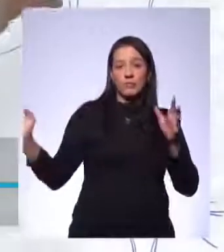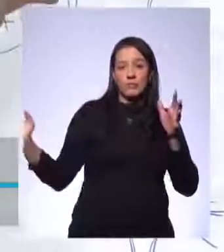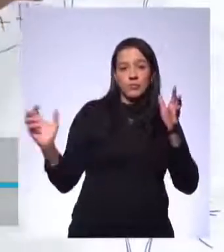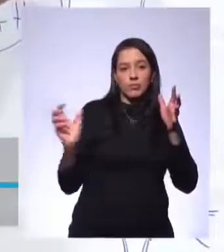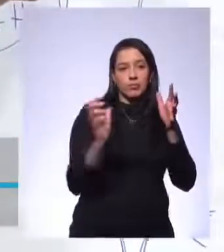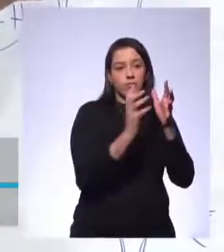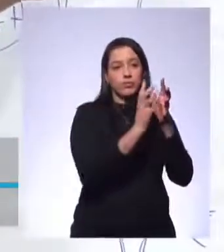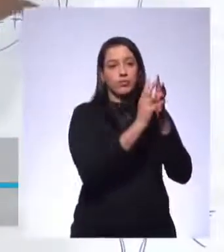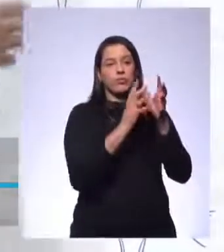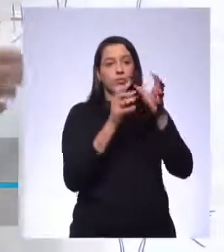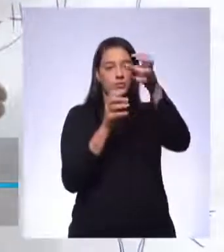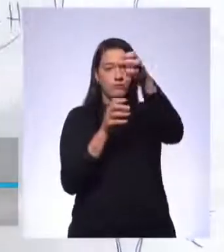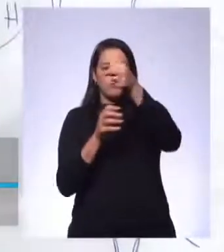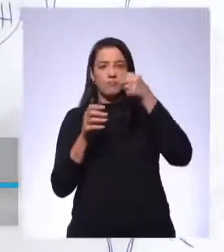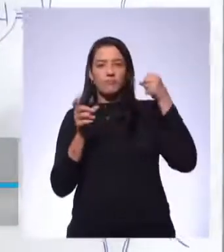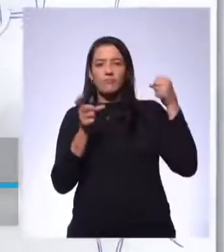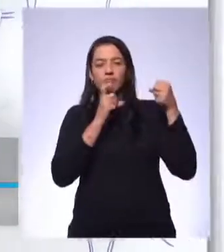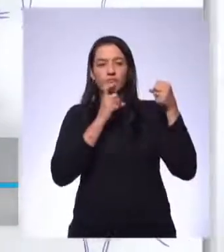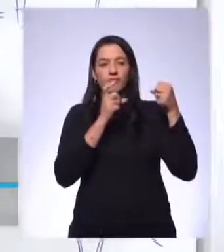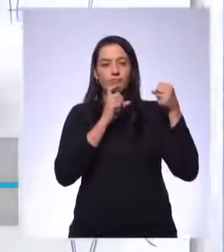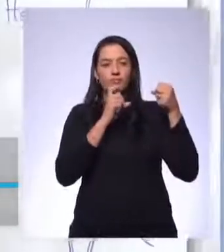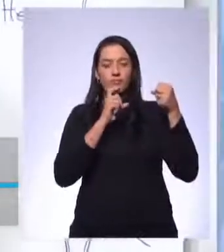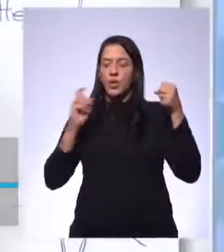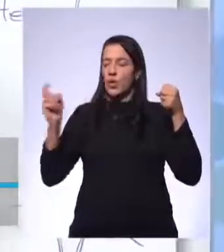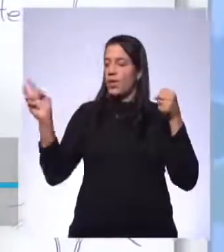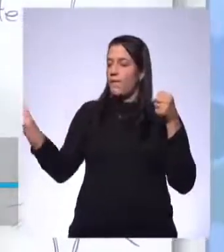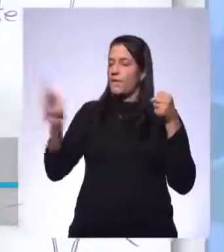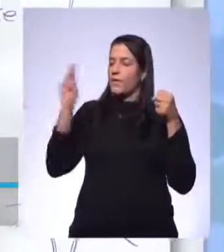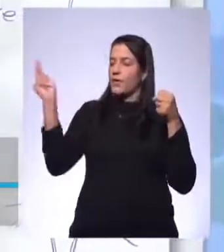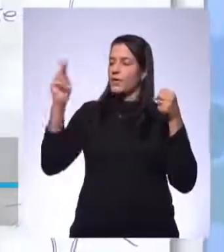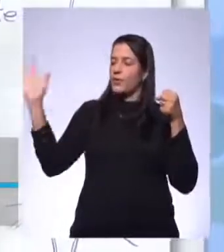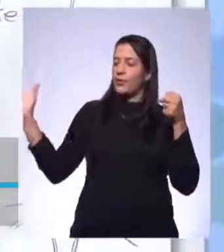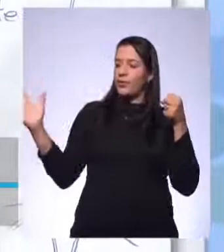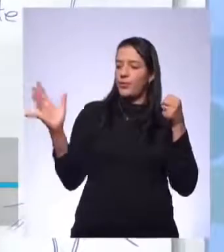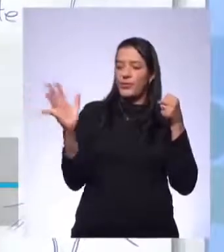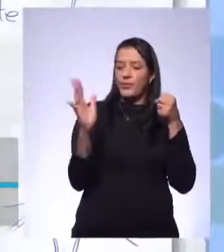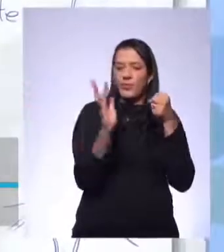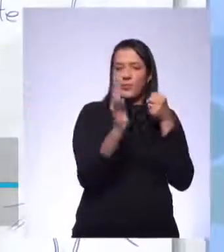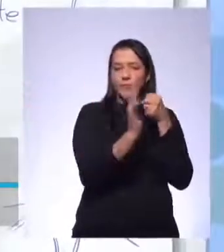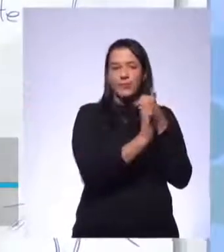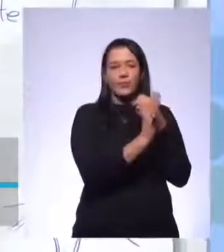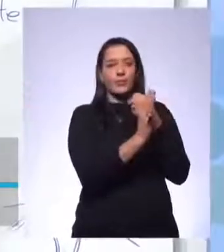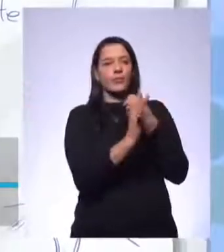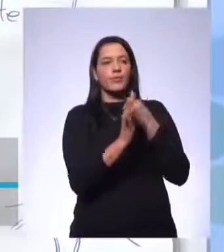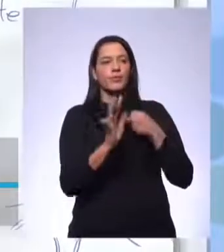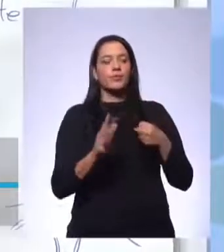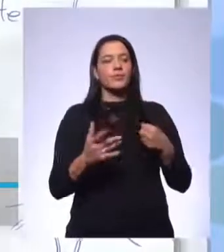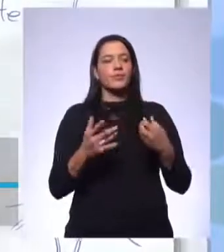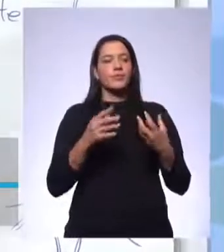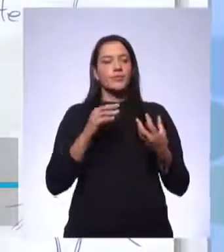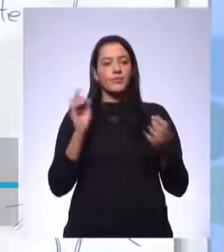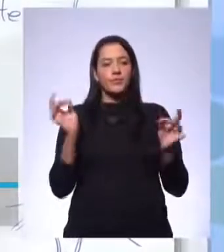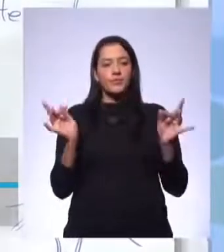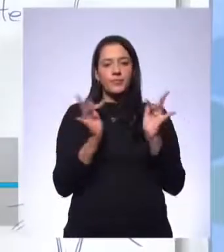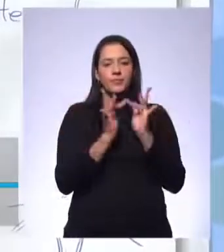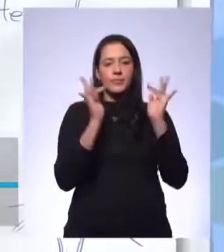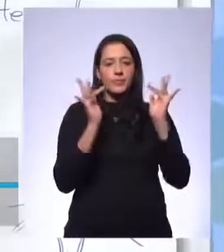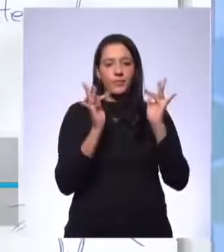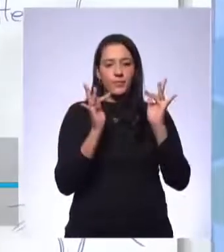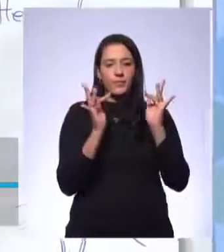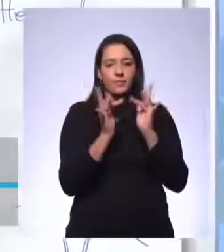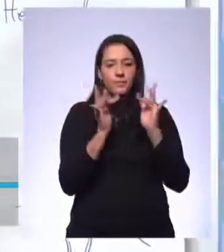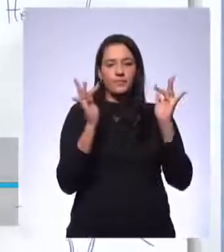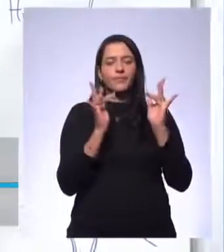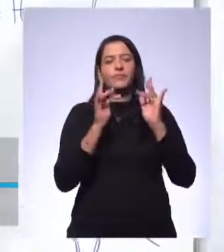do congelador, quando você abre a geladeira e o congelador, todo aquele ar cheio de vapor de água e tudo mais, e outras coisas,